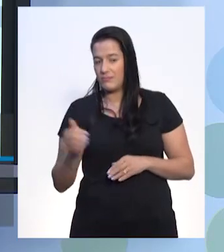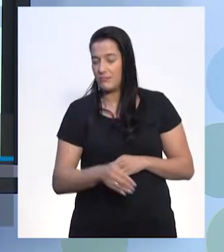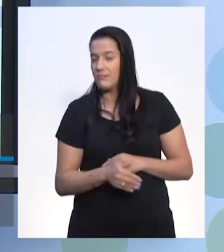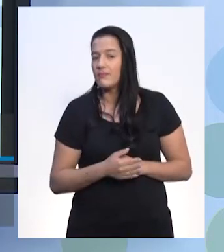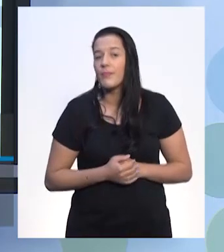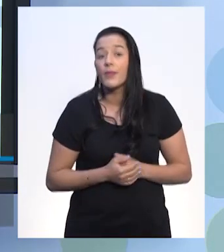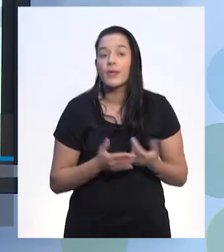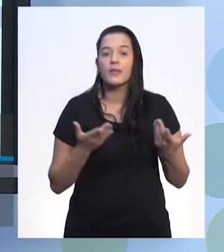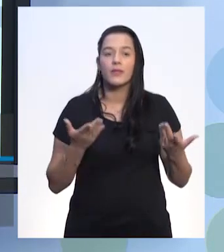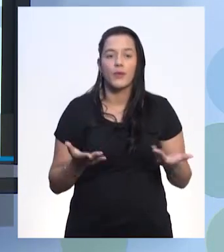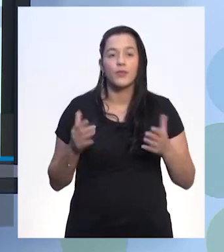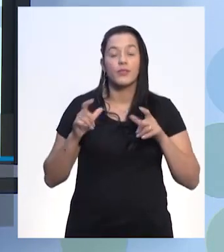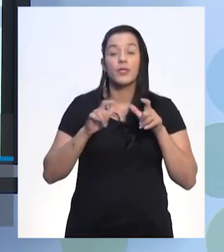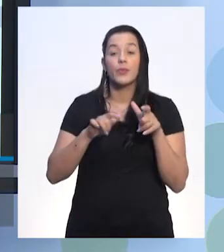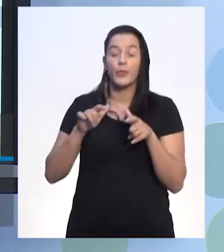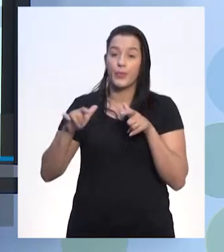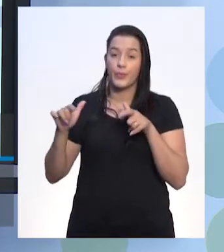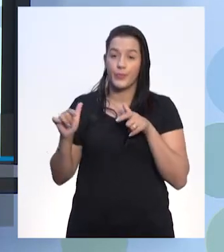ali, igual esses